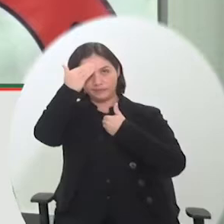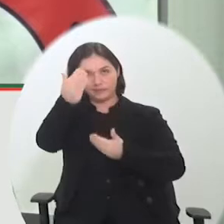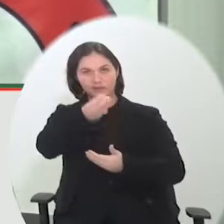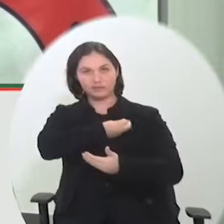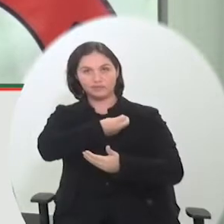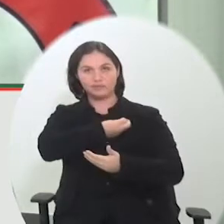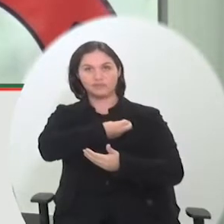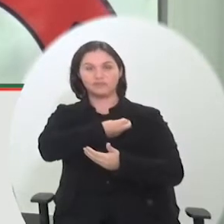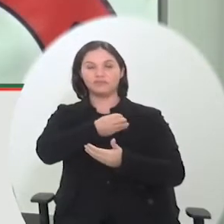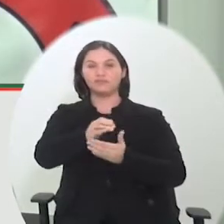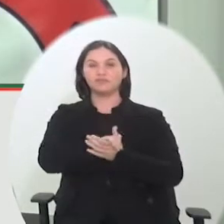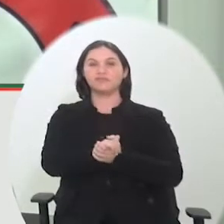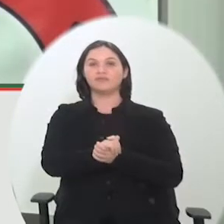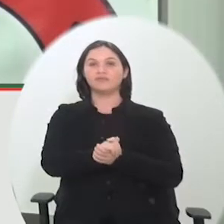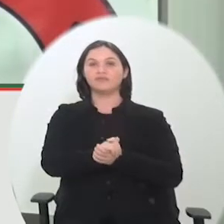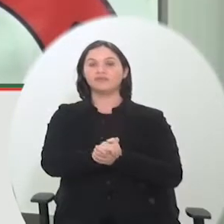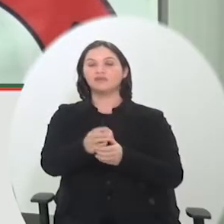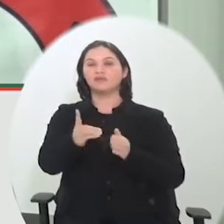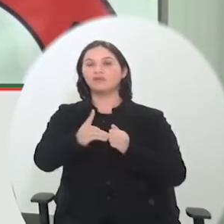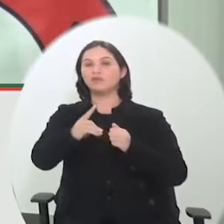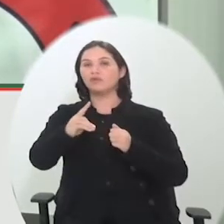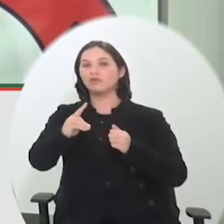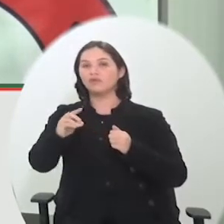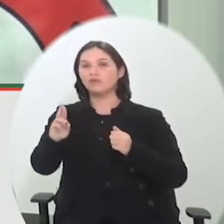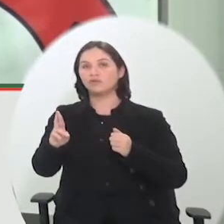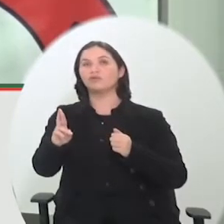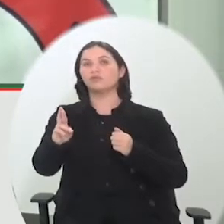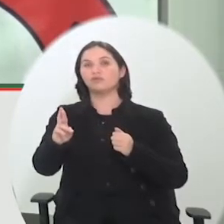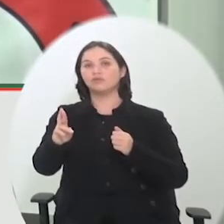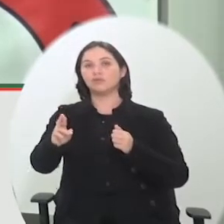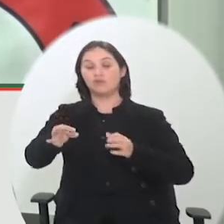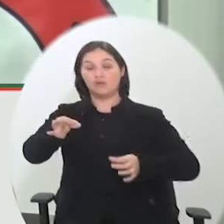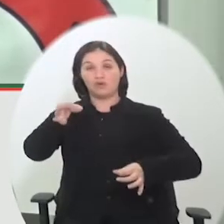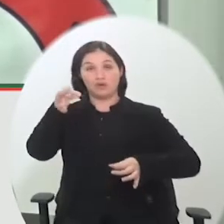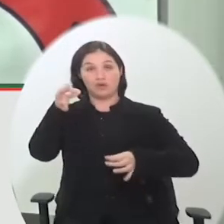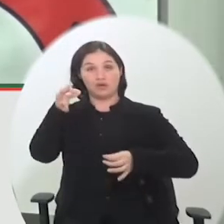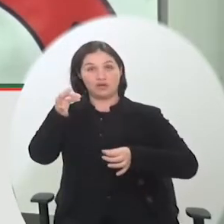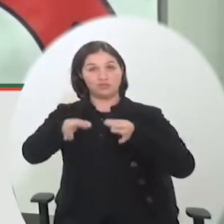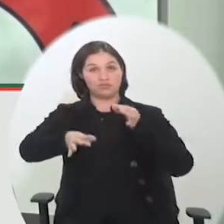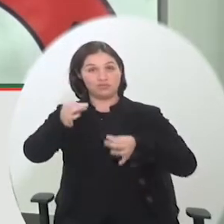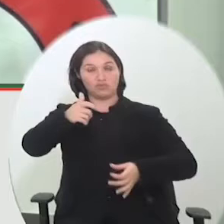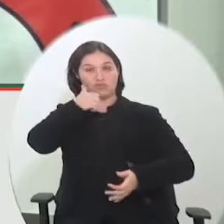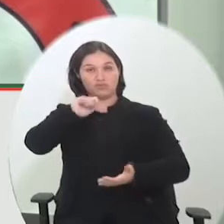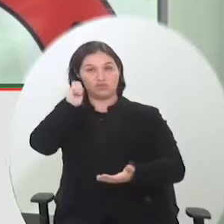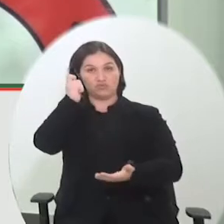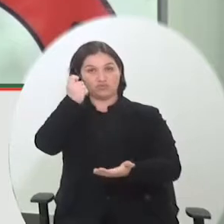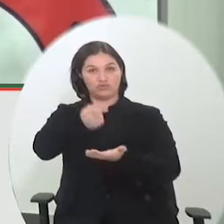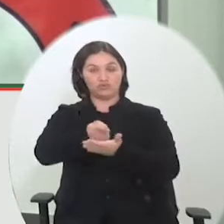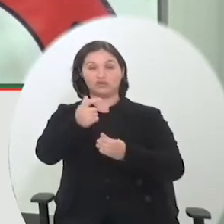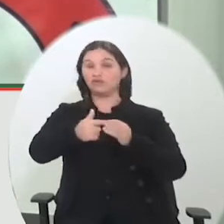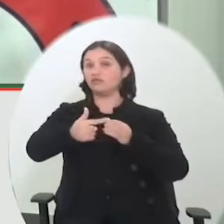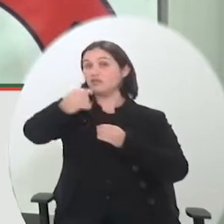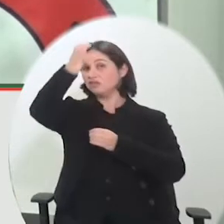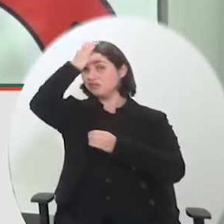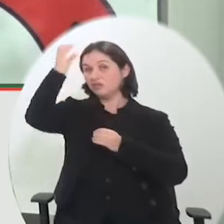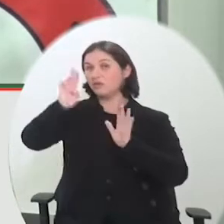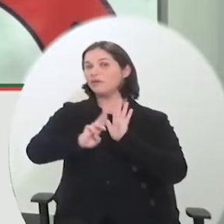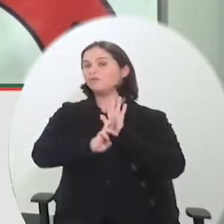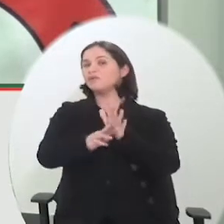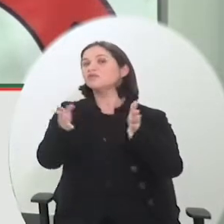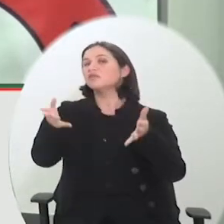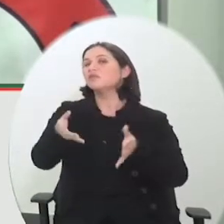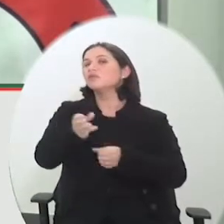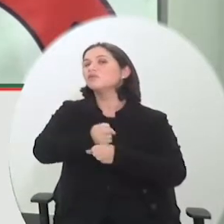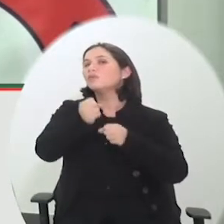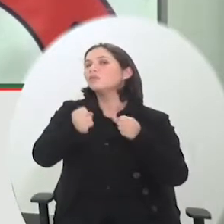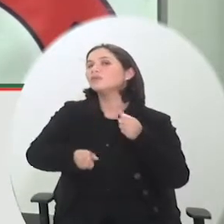Excelentíssima doutora Débora Zanini, juíza da Vara de Execuções Penais da Comarca de Criciúma, neste ato representando o Poder Judiciário,